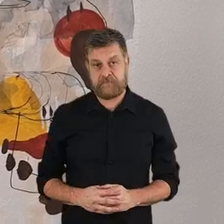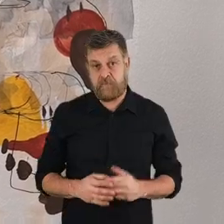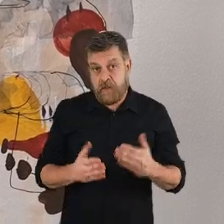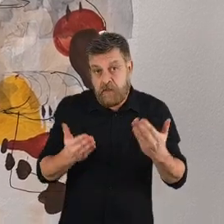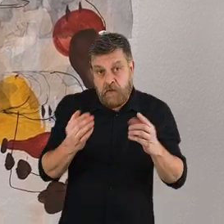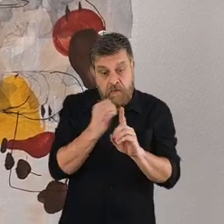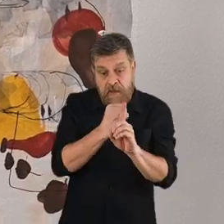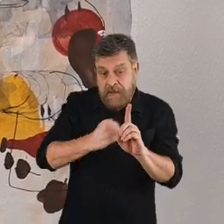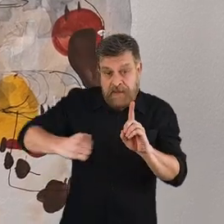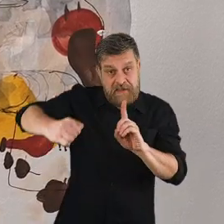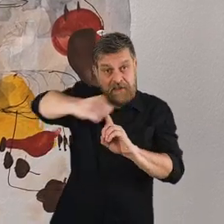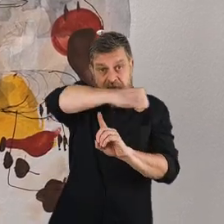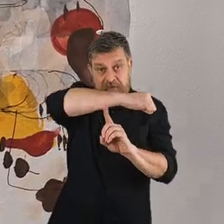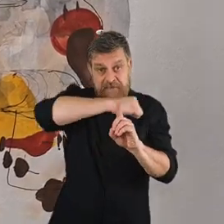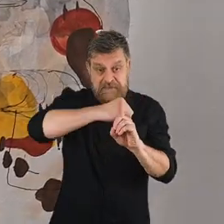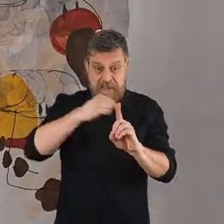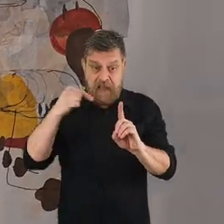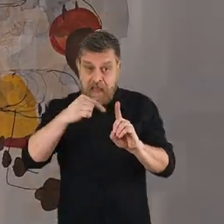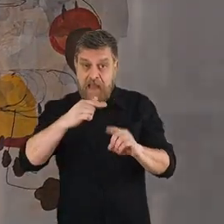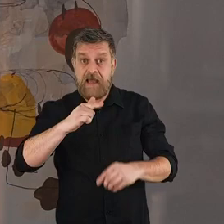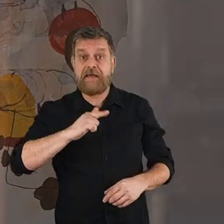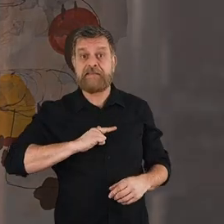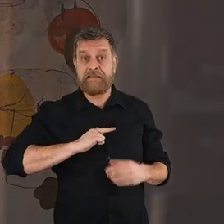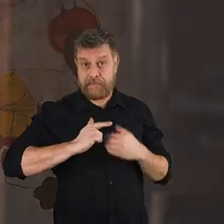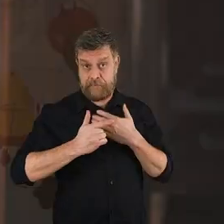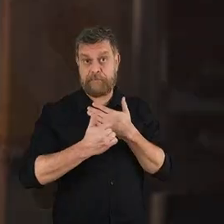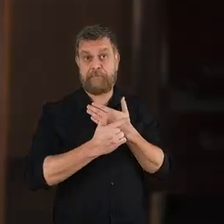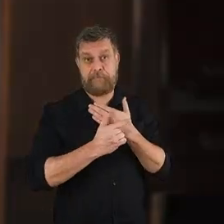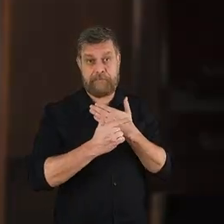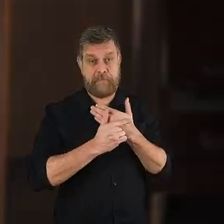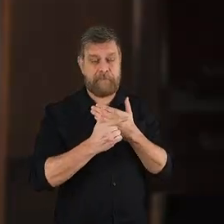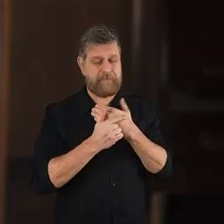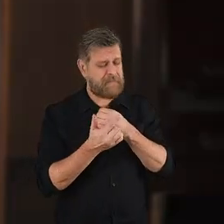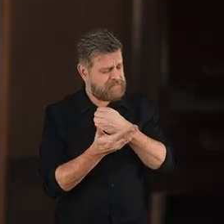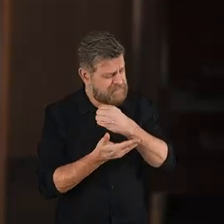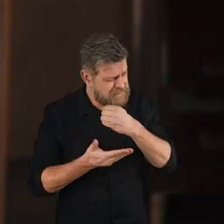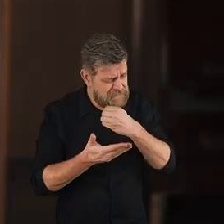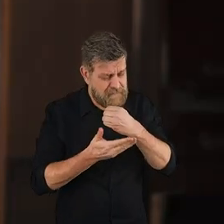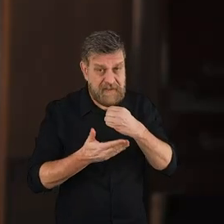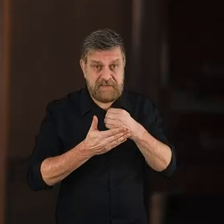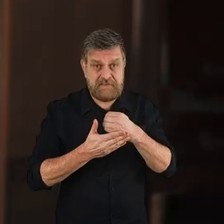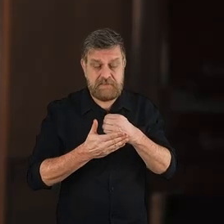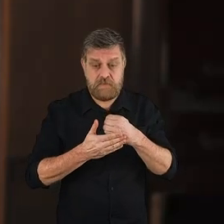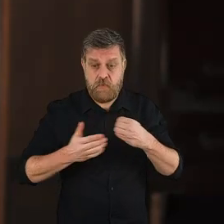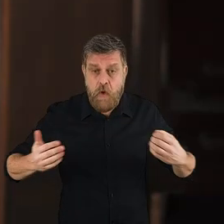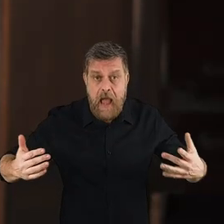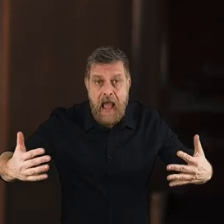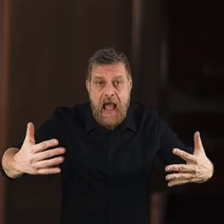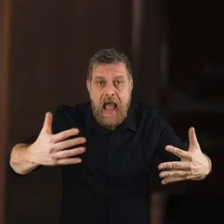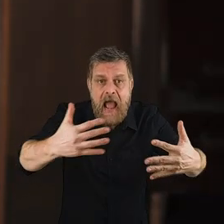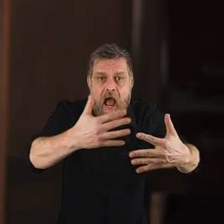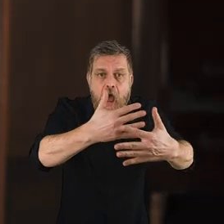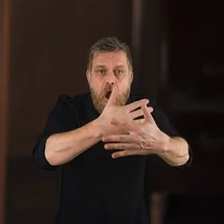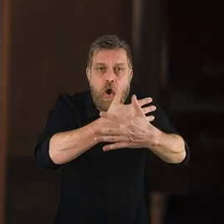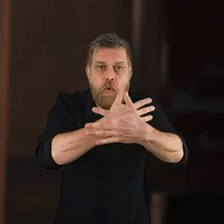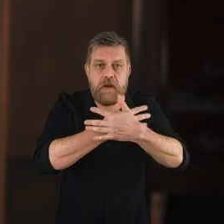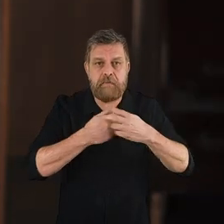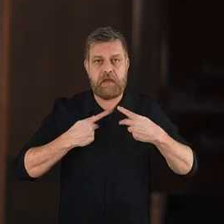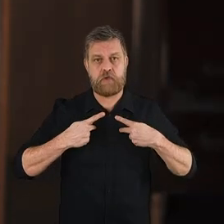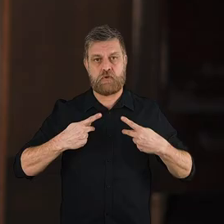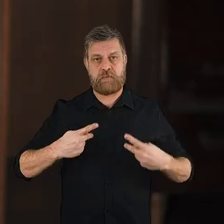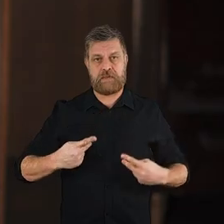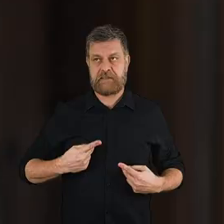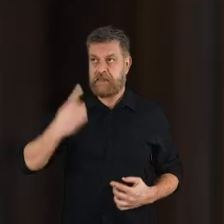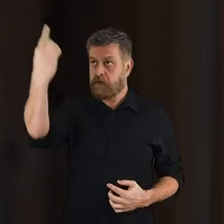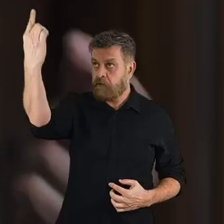Então, a sociedade, ela tem um papel crucial no acolhimento humanitário, no acolhimento